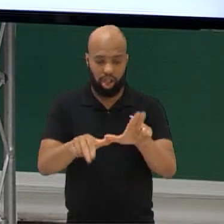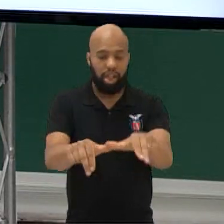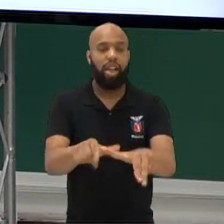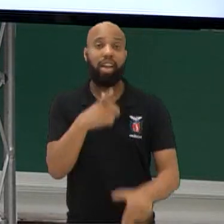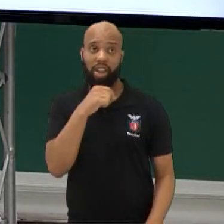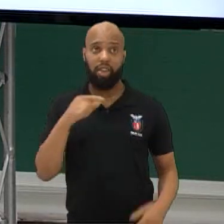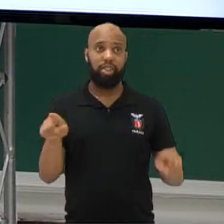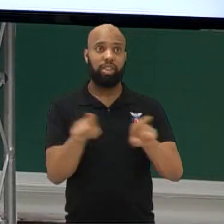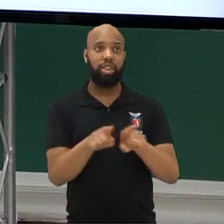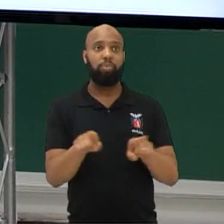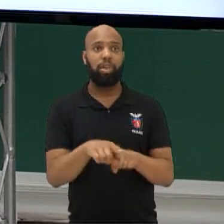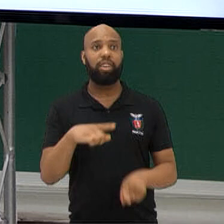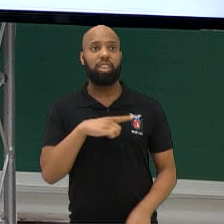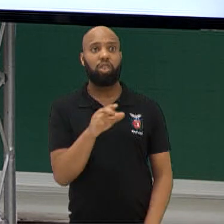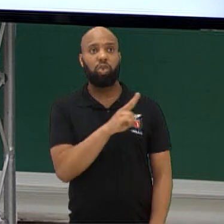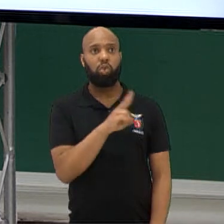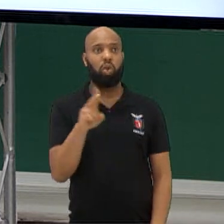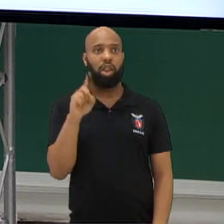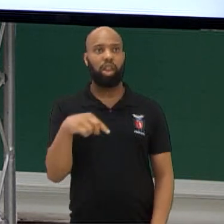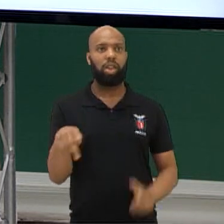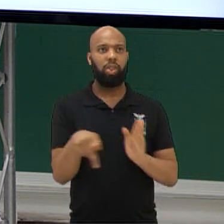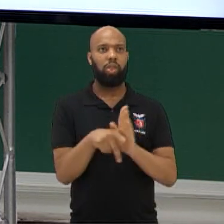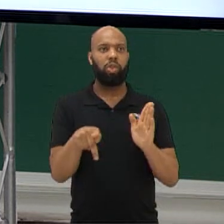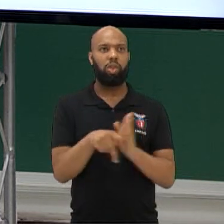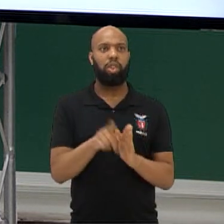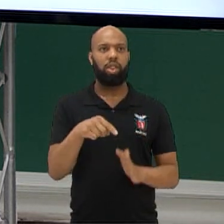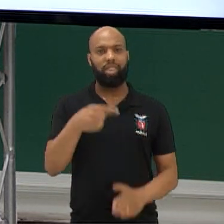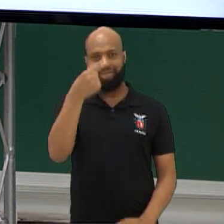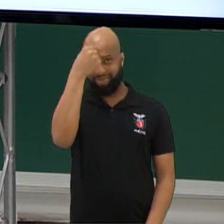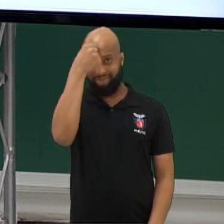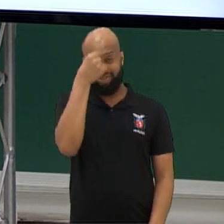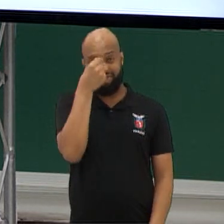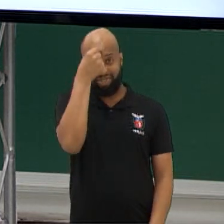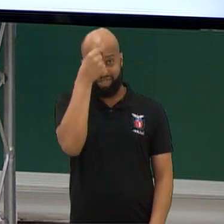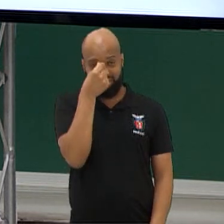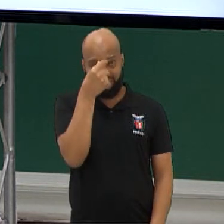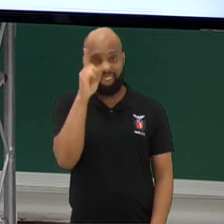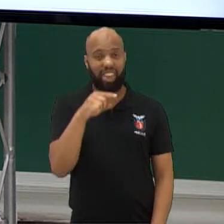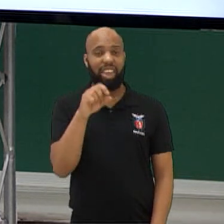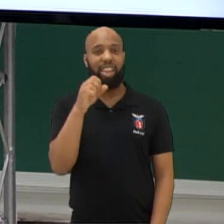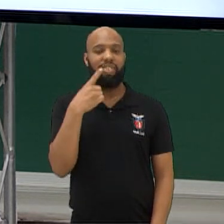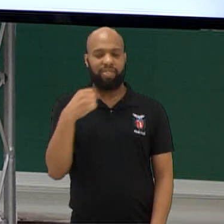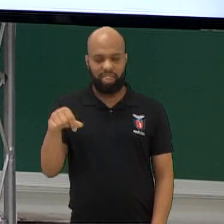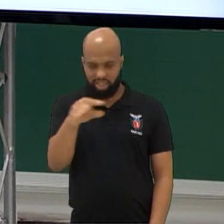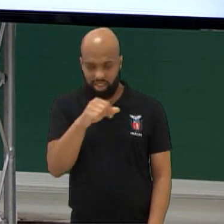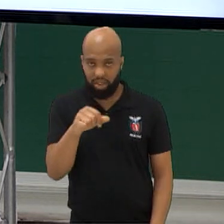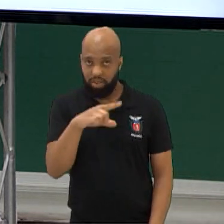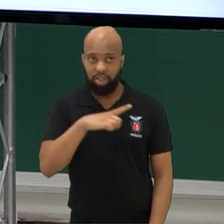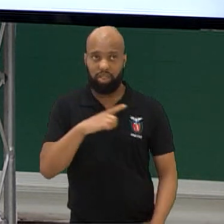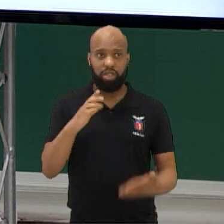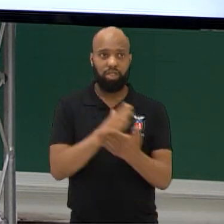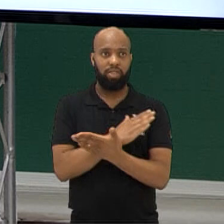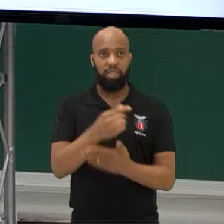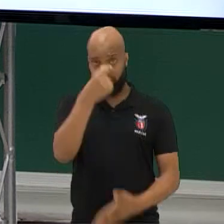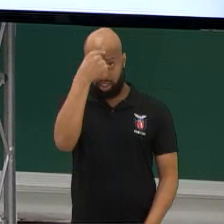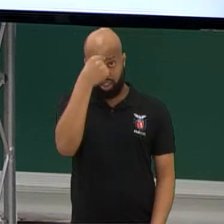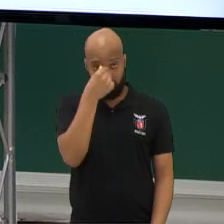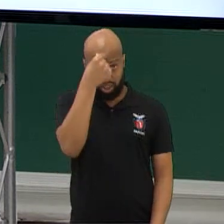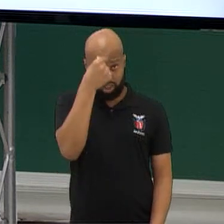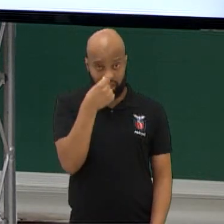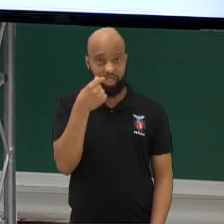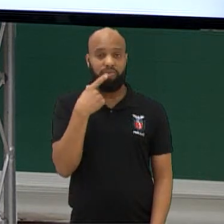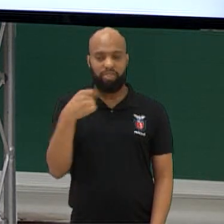uma glândula também chamada glândula de Sal. Assim como nós vimos que alguns répteis também vão ter essa glândula. Essa glândula de sal, ela vai